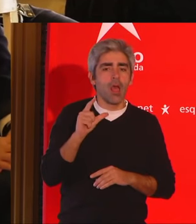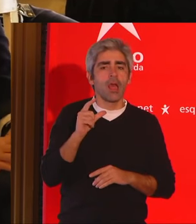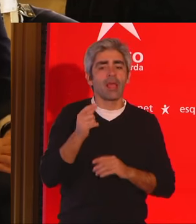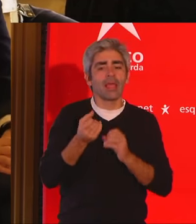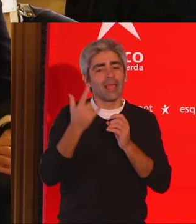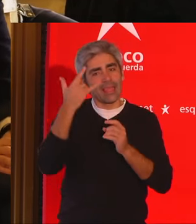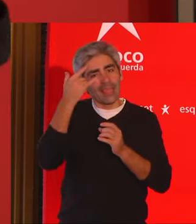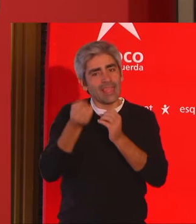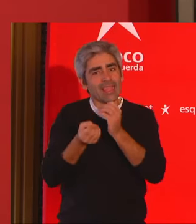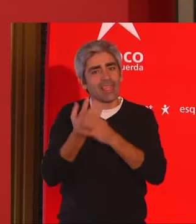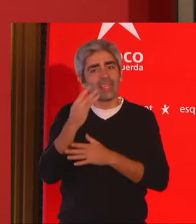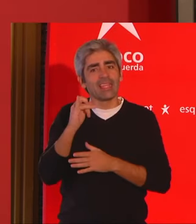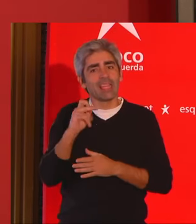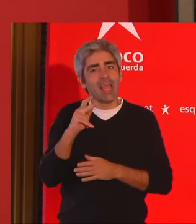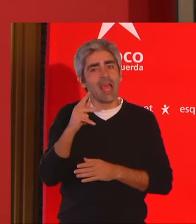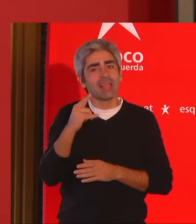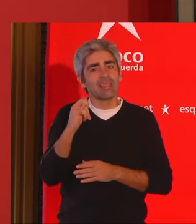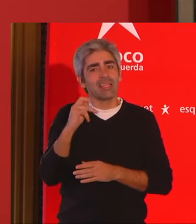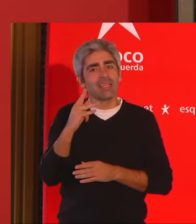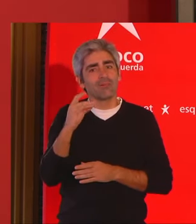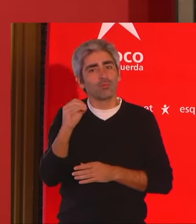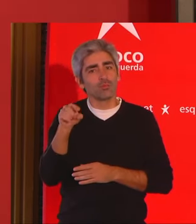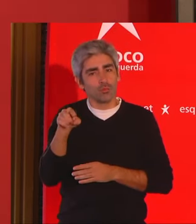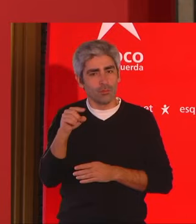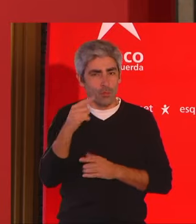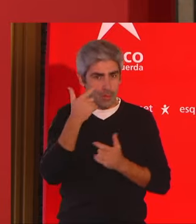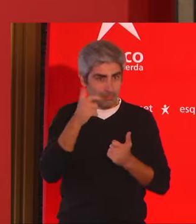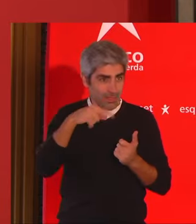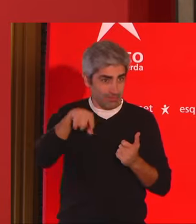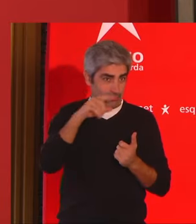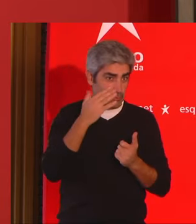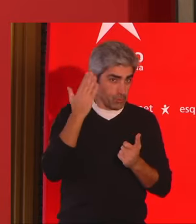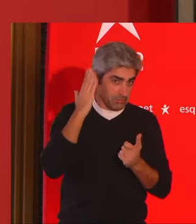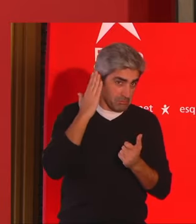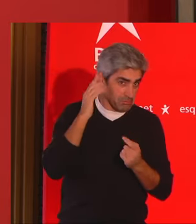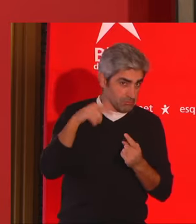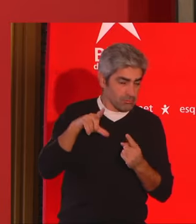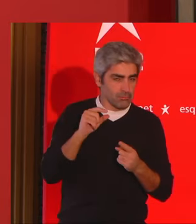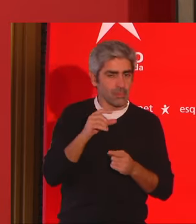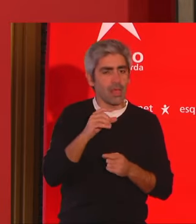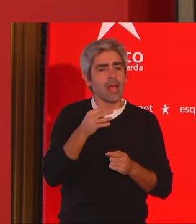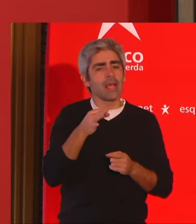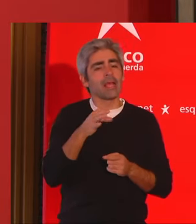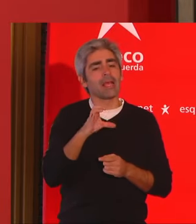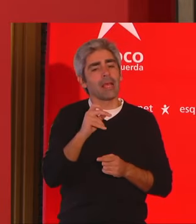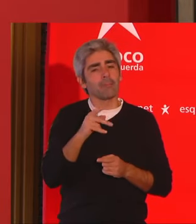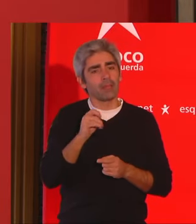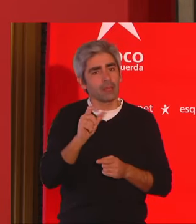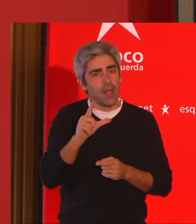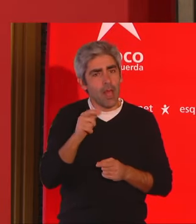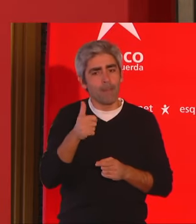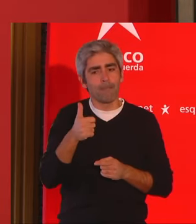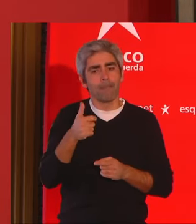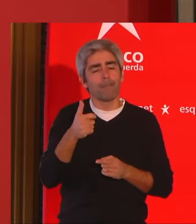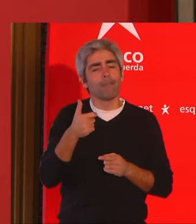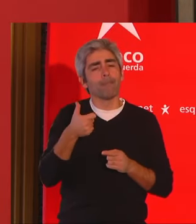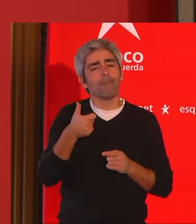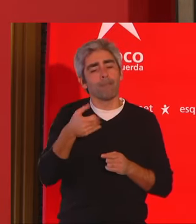nome? É um nome bem conhecido, não é? E outros, C2 Capital Partners, Iberis,